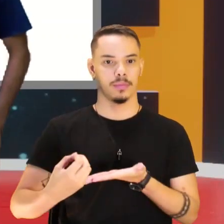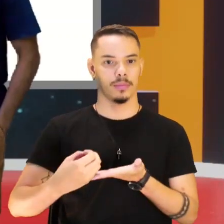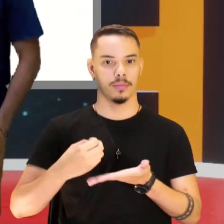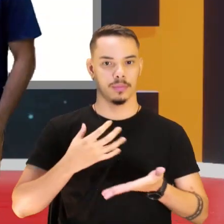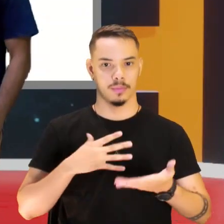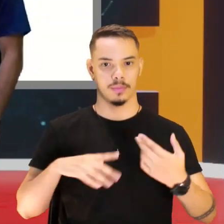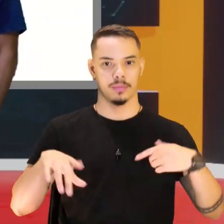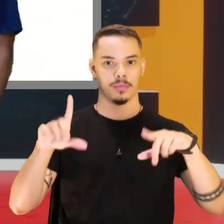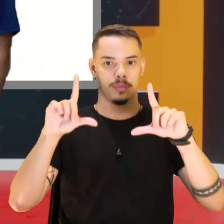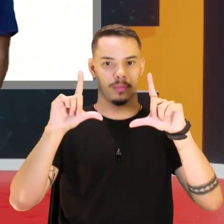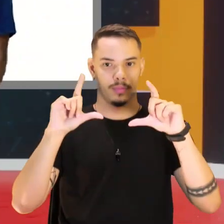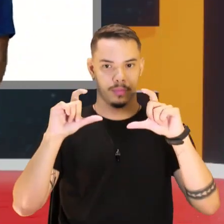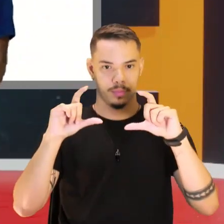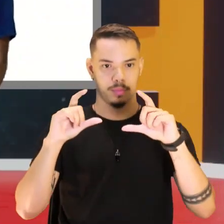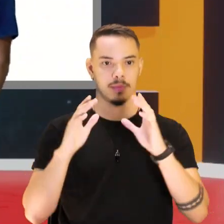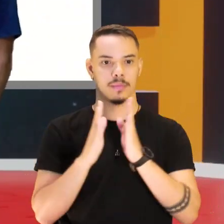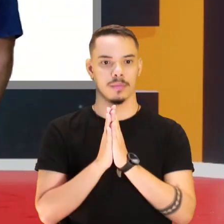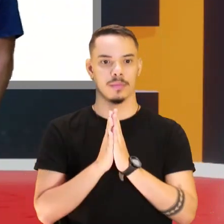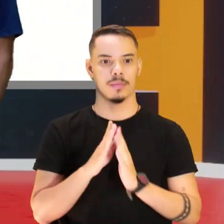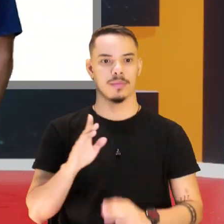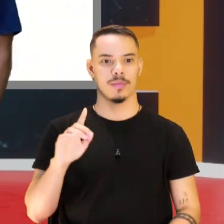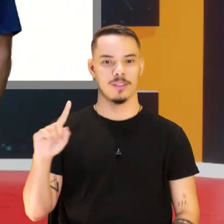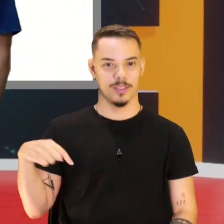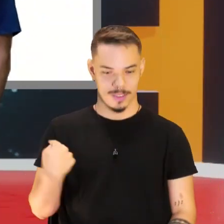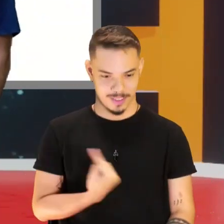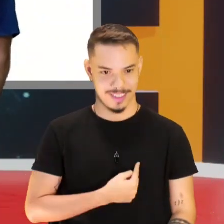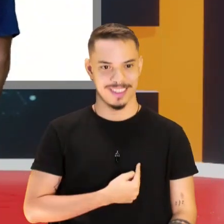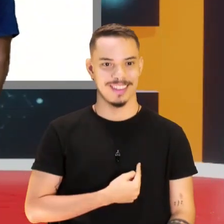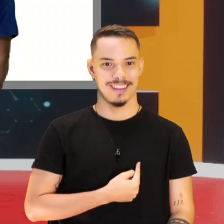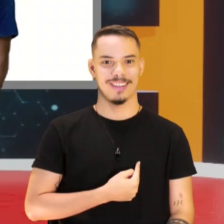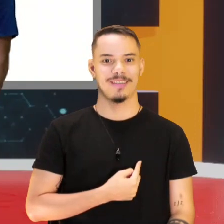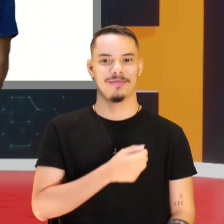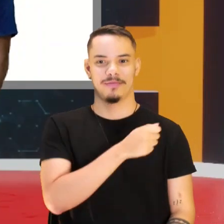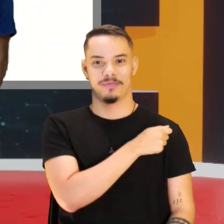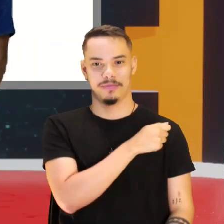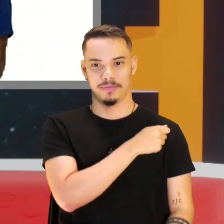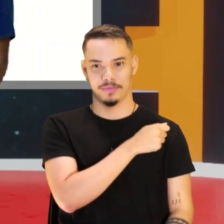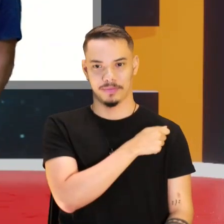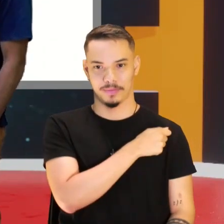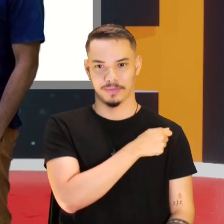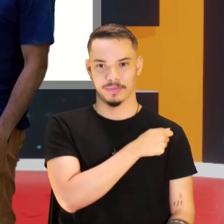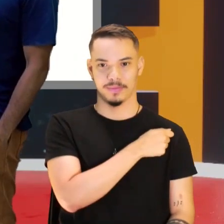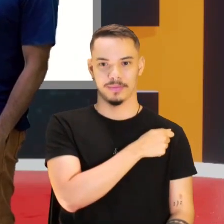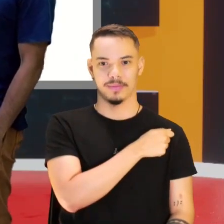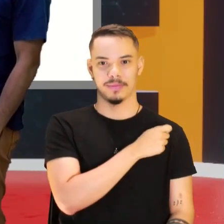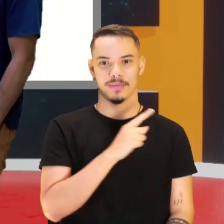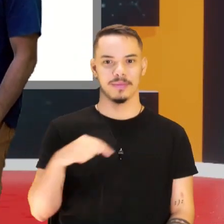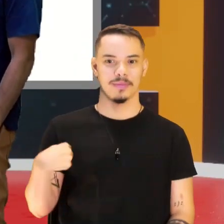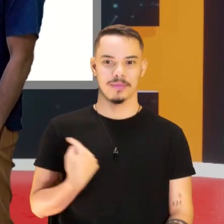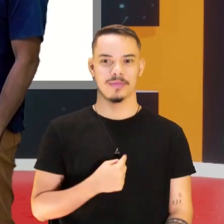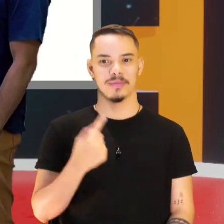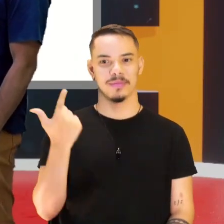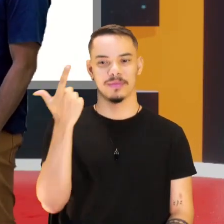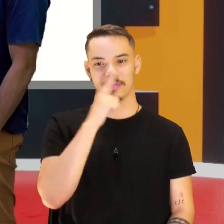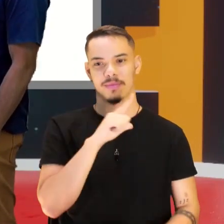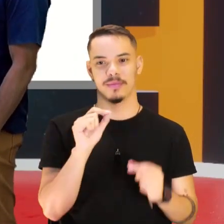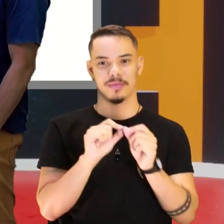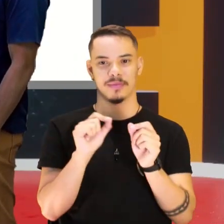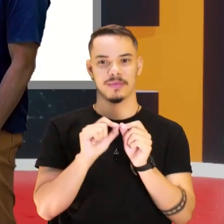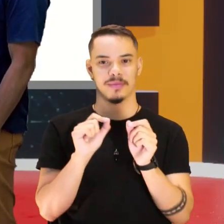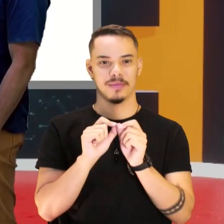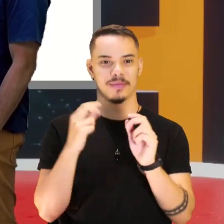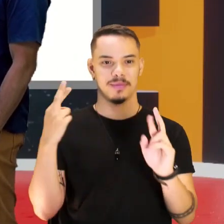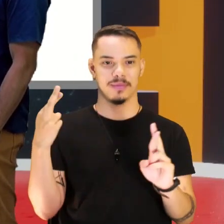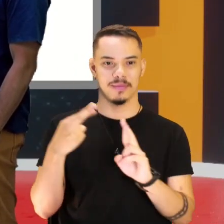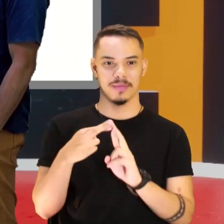mandou o registro dos nossos meninos, nossos alunos, e a gente consegue fazer a referência aqui e mandar um abraço para vocês. Tá